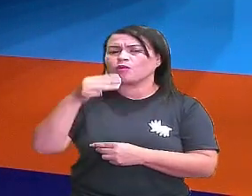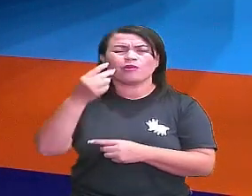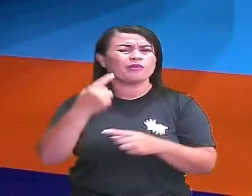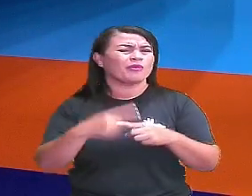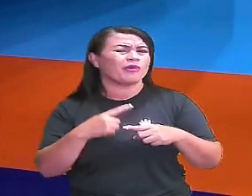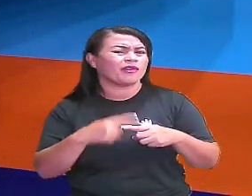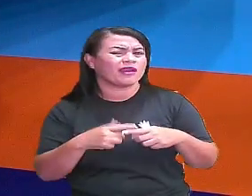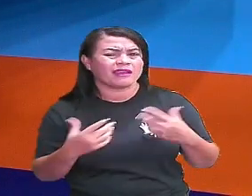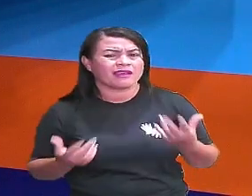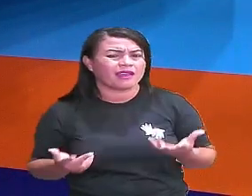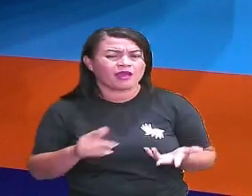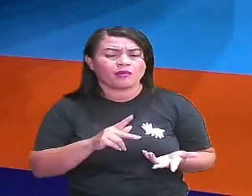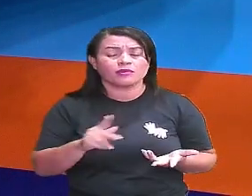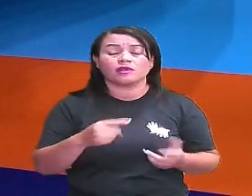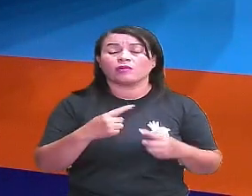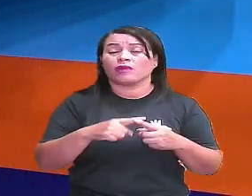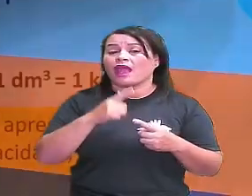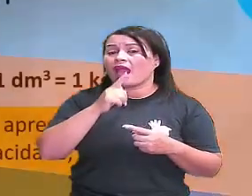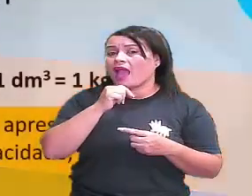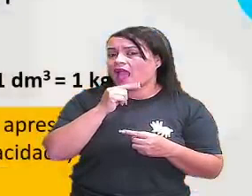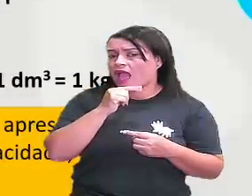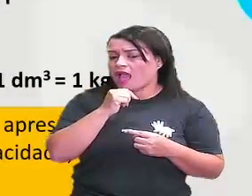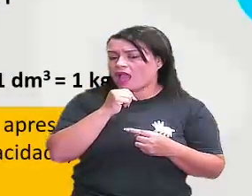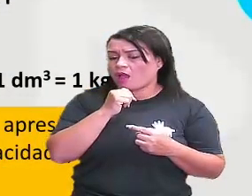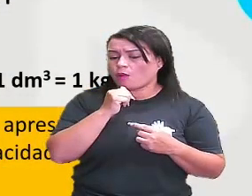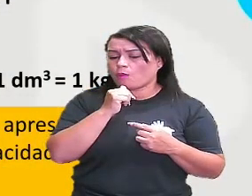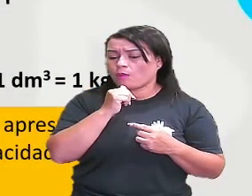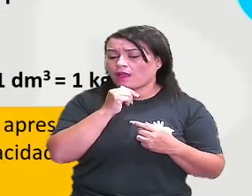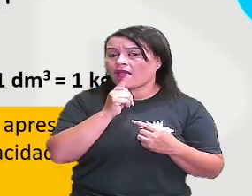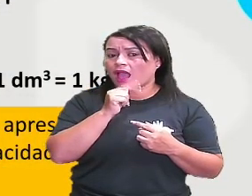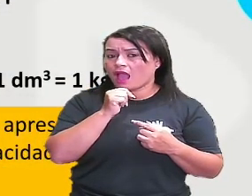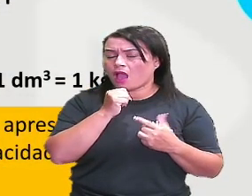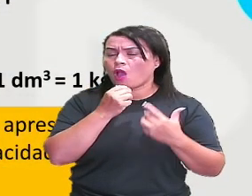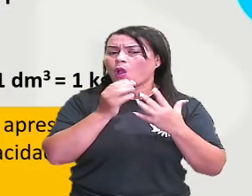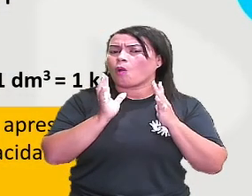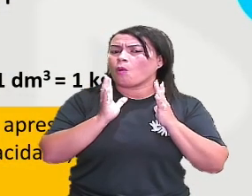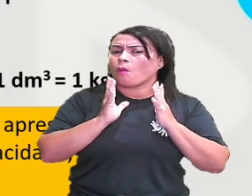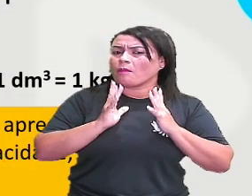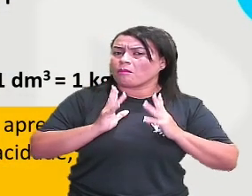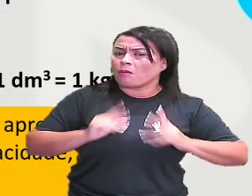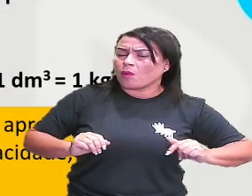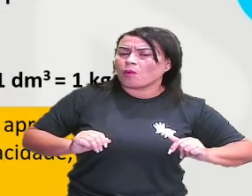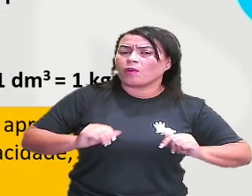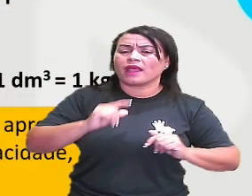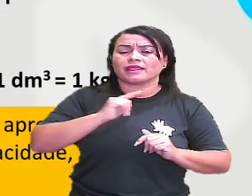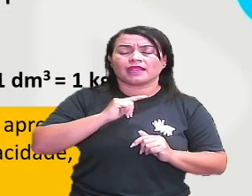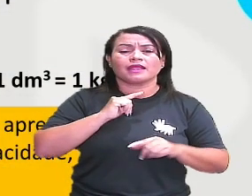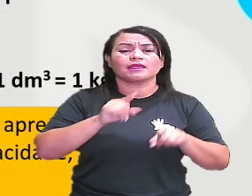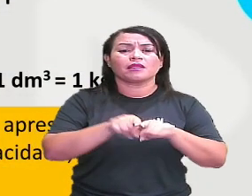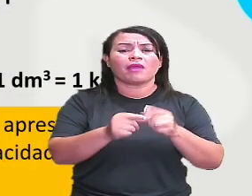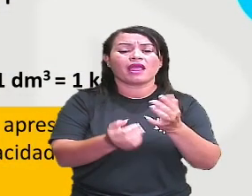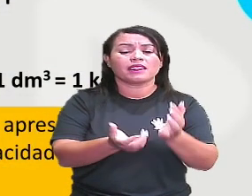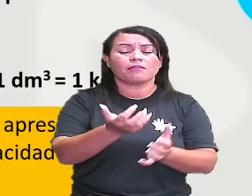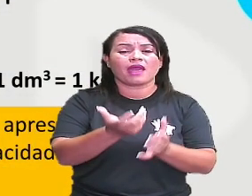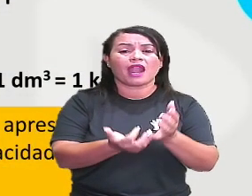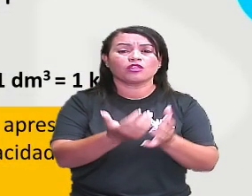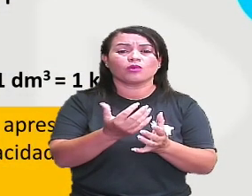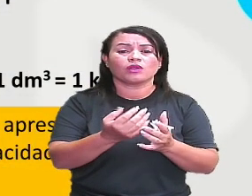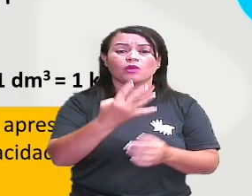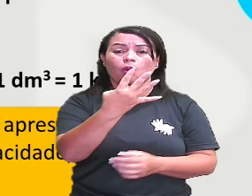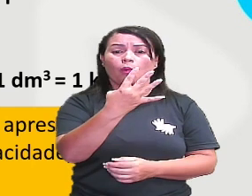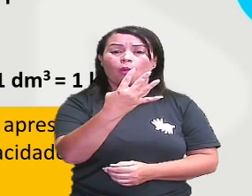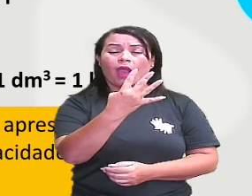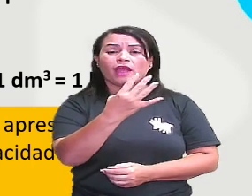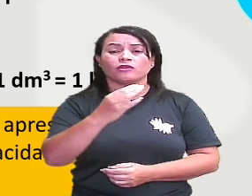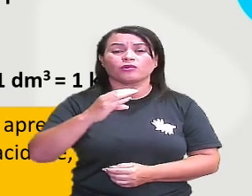professora? Porque a água destilada pura, a uma temperatura de 4 graus Celsius, apresenta a